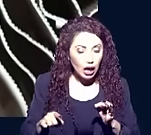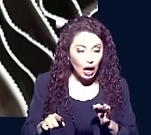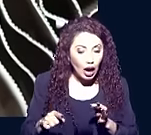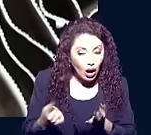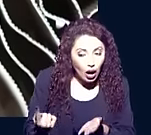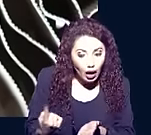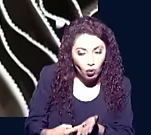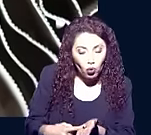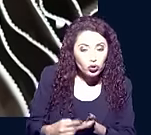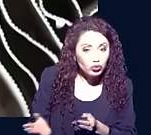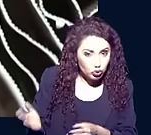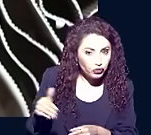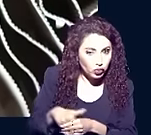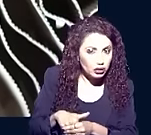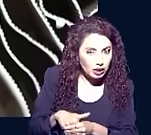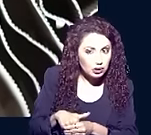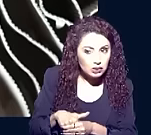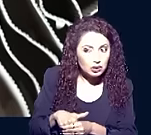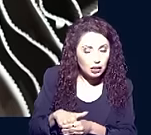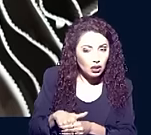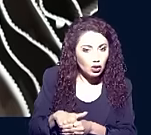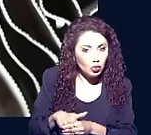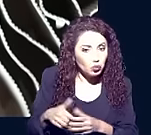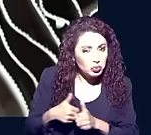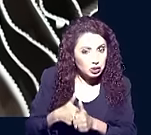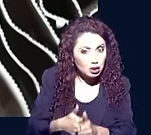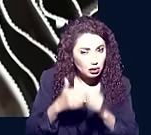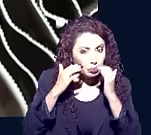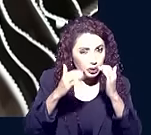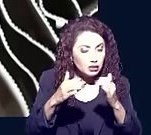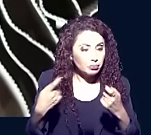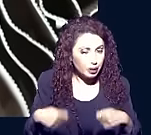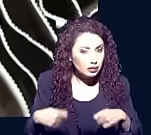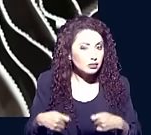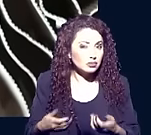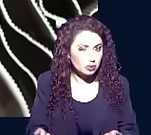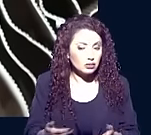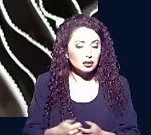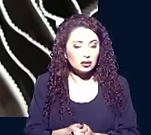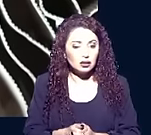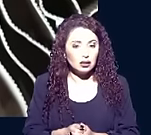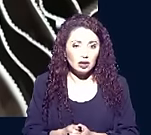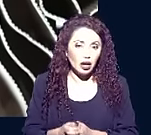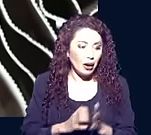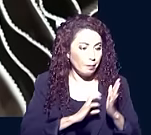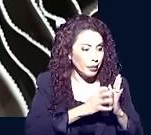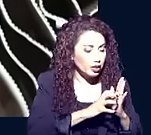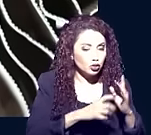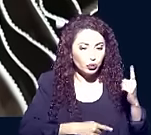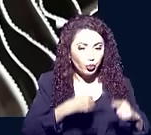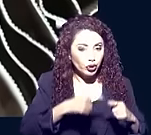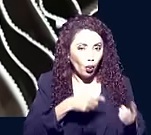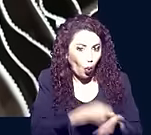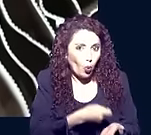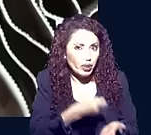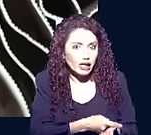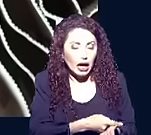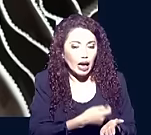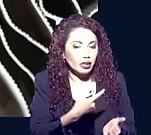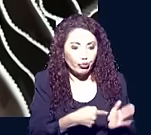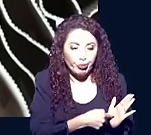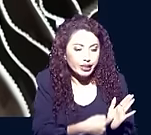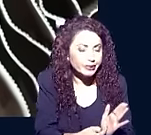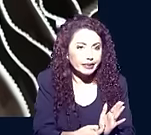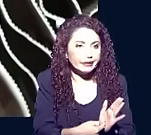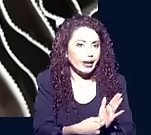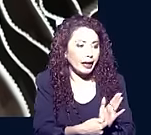sejam honrados não é da mesma forma nenhum partido político foi obrigado a apresentar membros